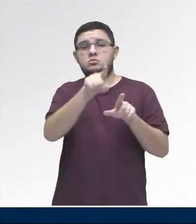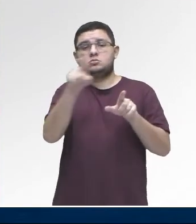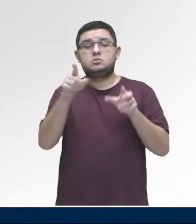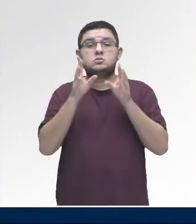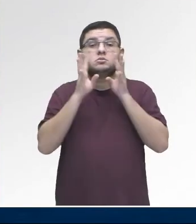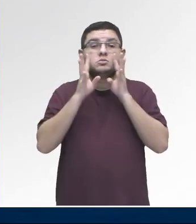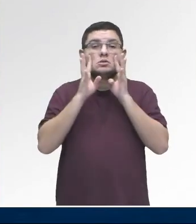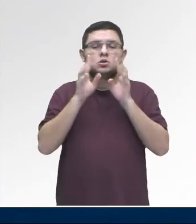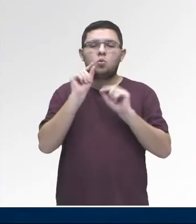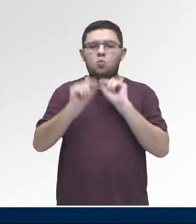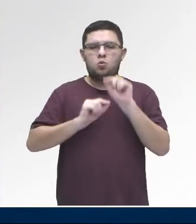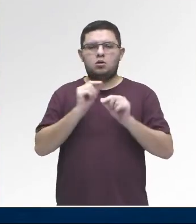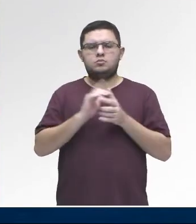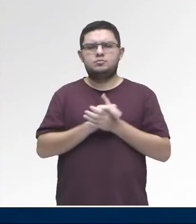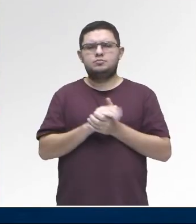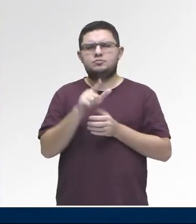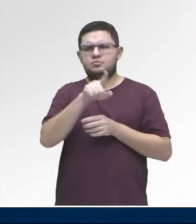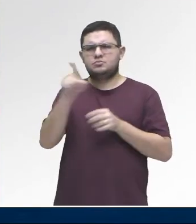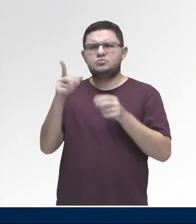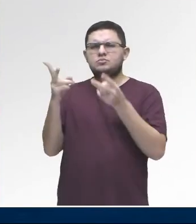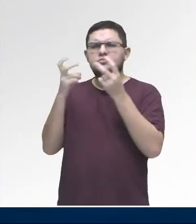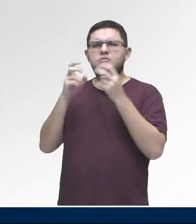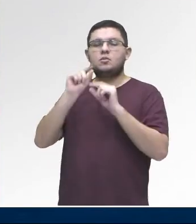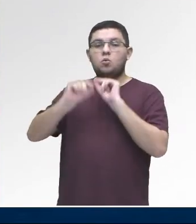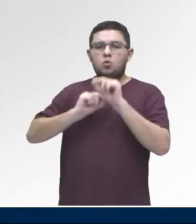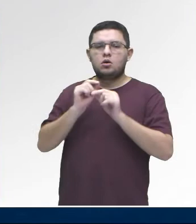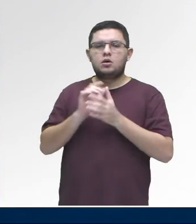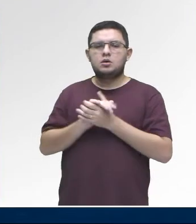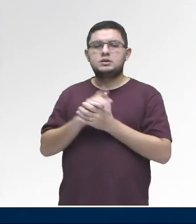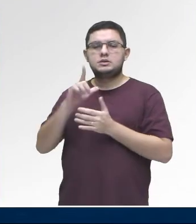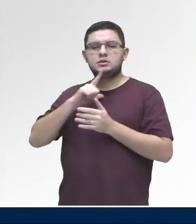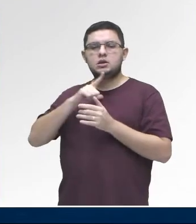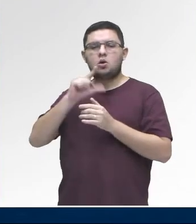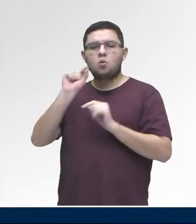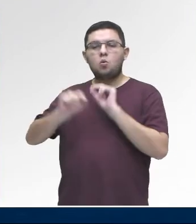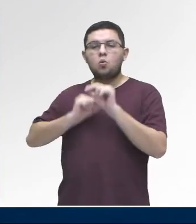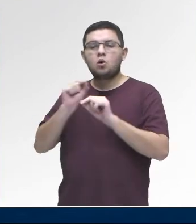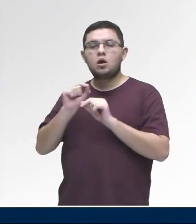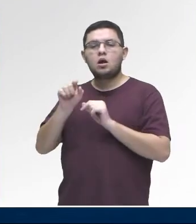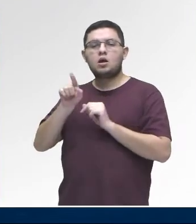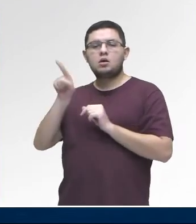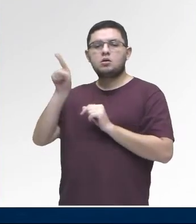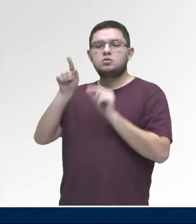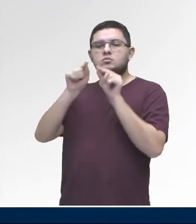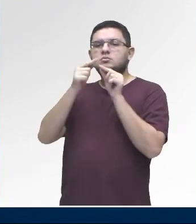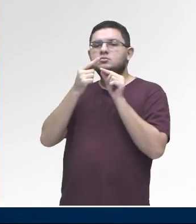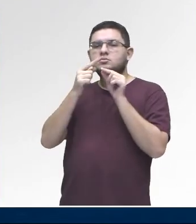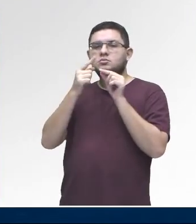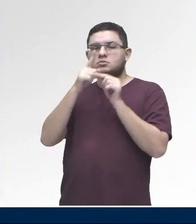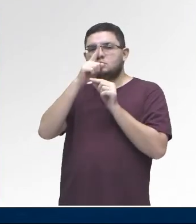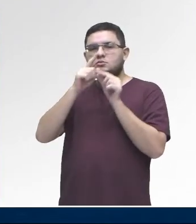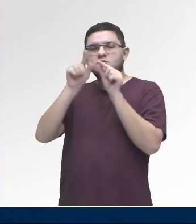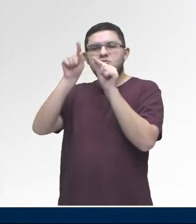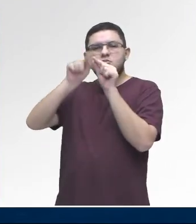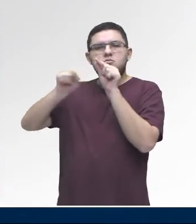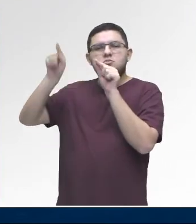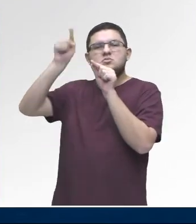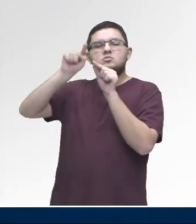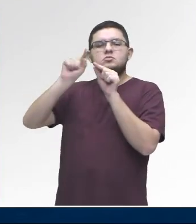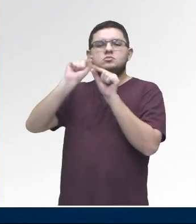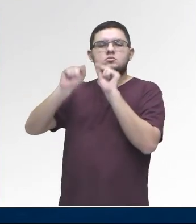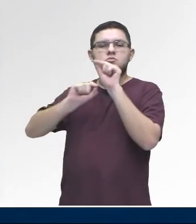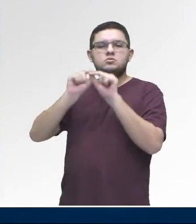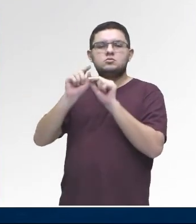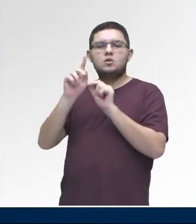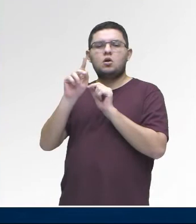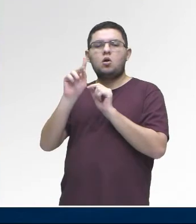Observem vocês que a concentração de OH-,